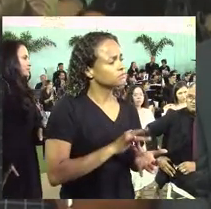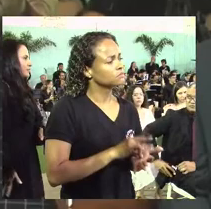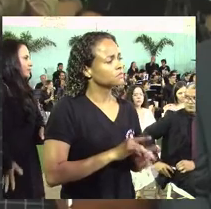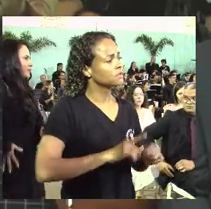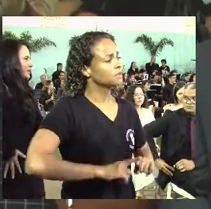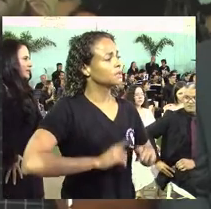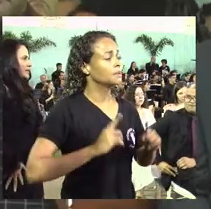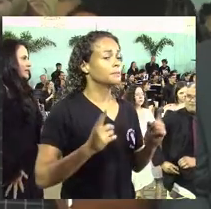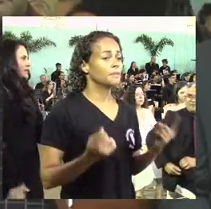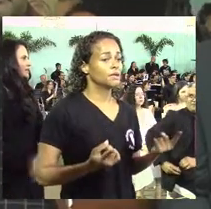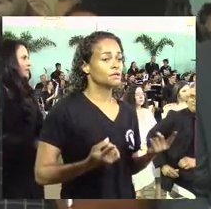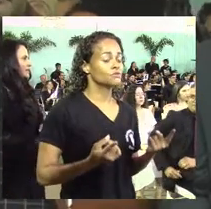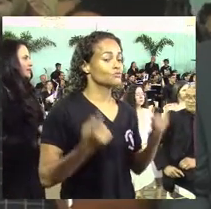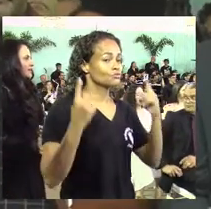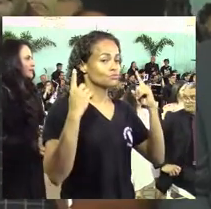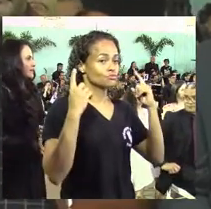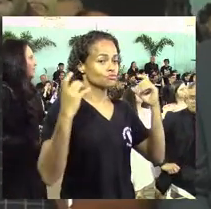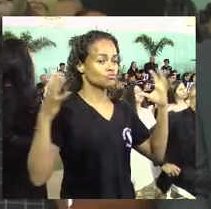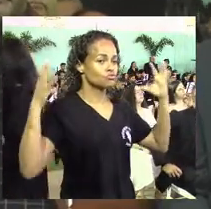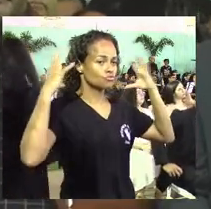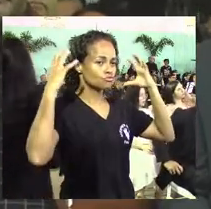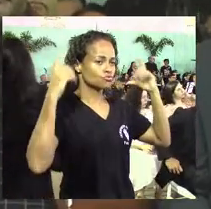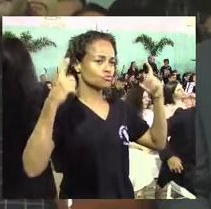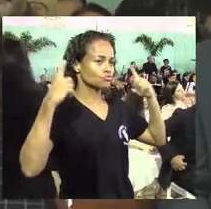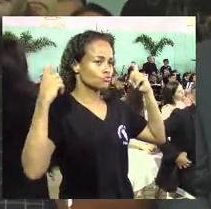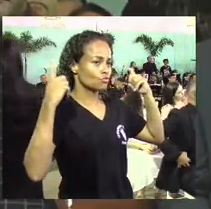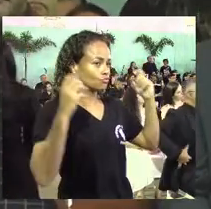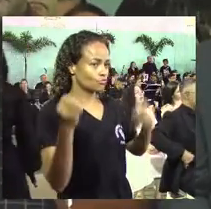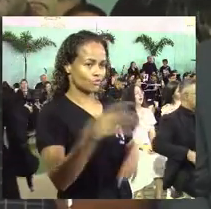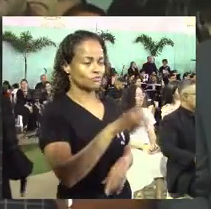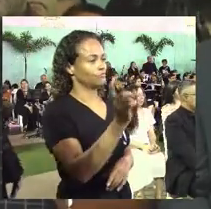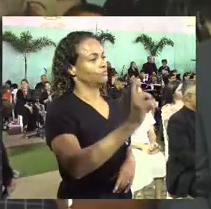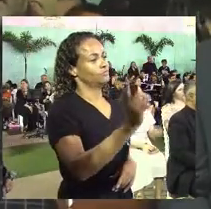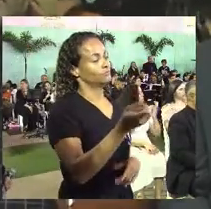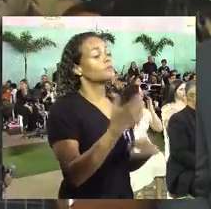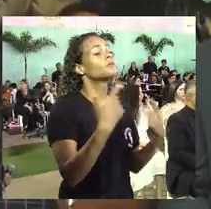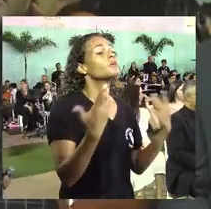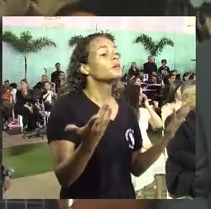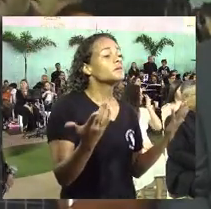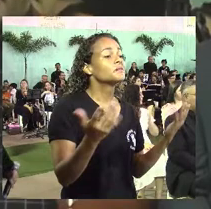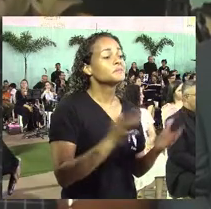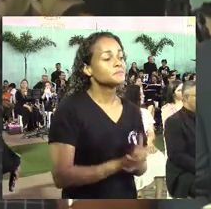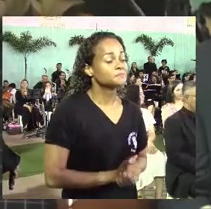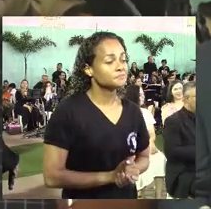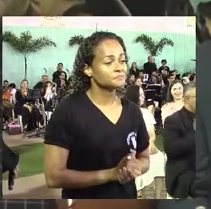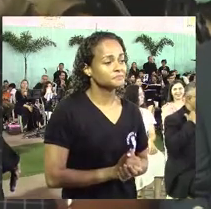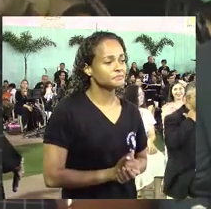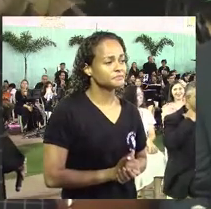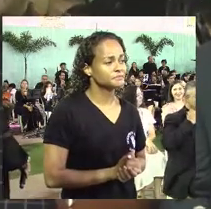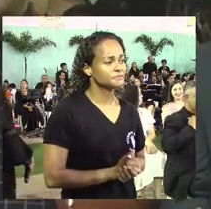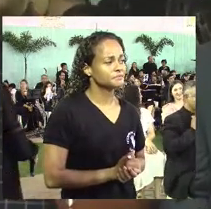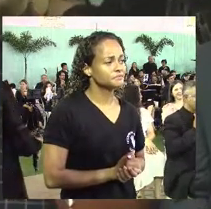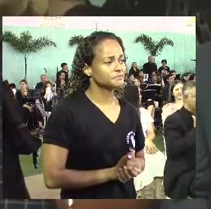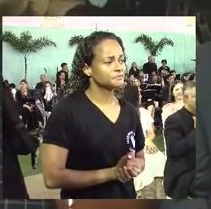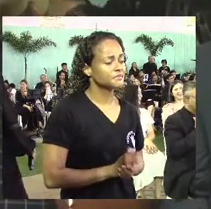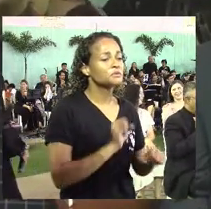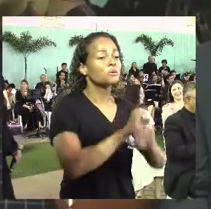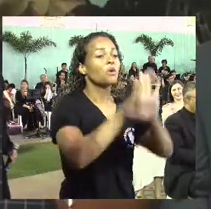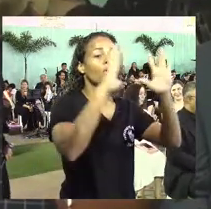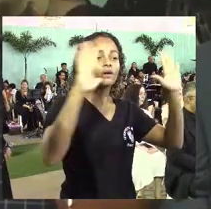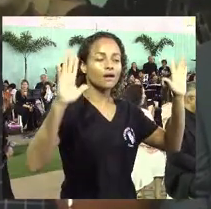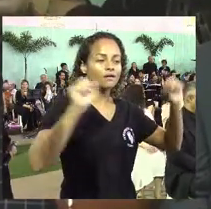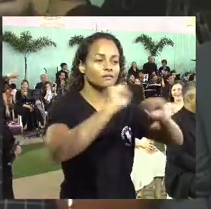mas não com o som novo Cadê o glória a Deus dos crentes dos membros cadê